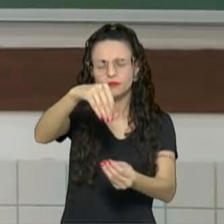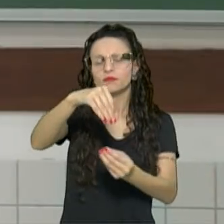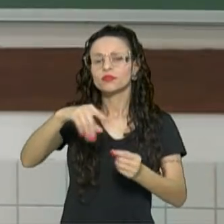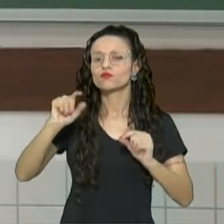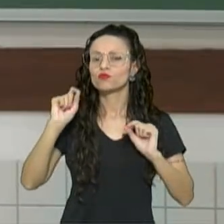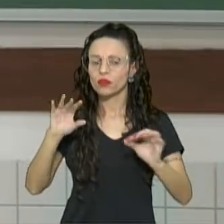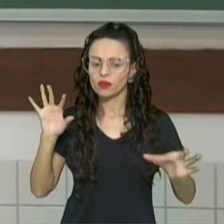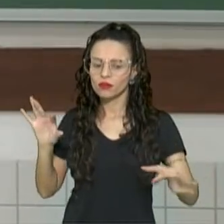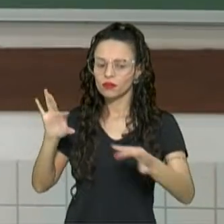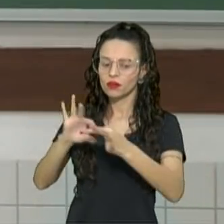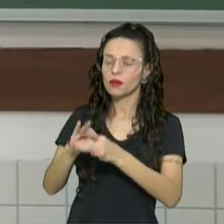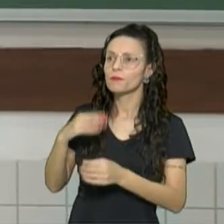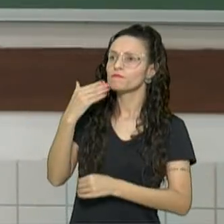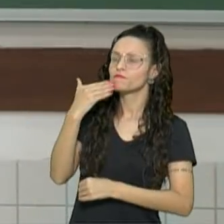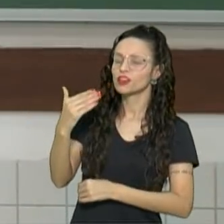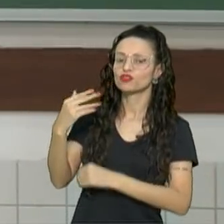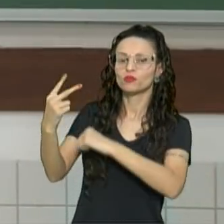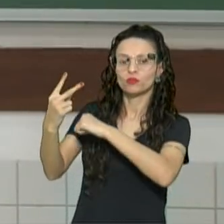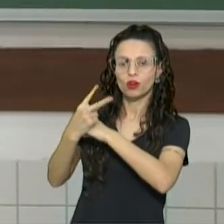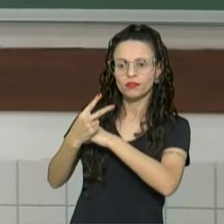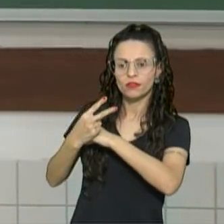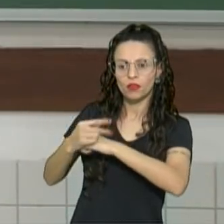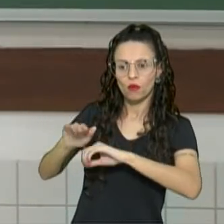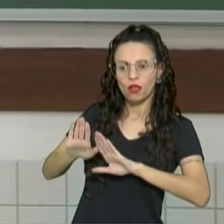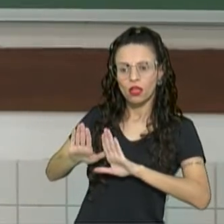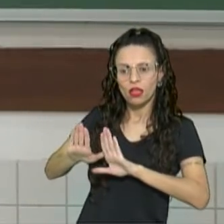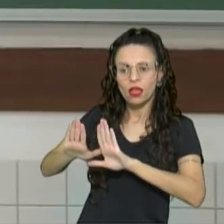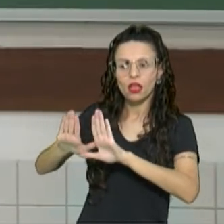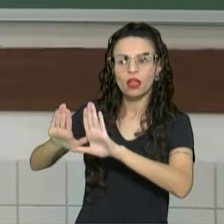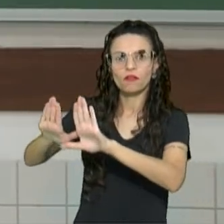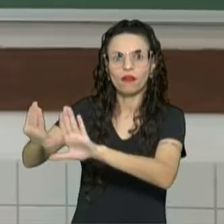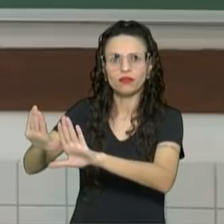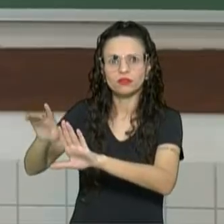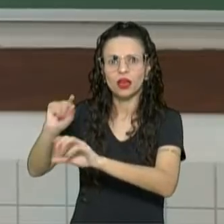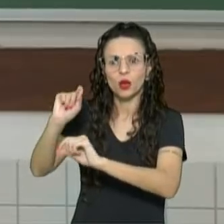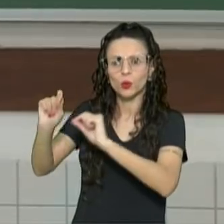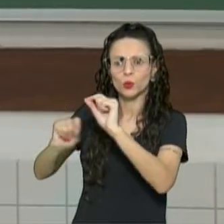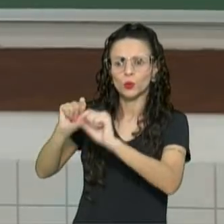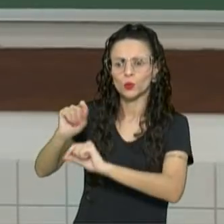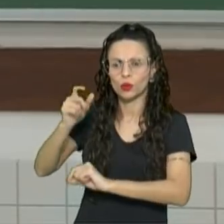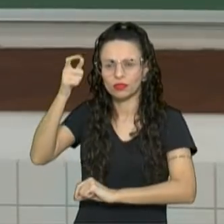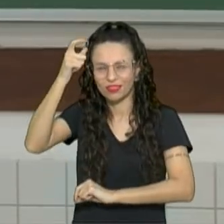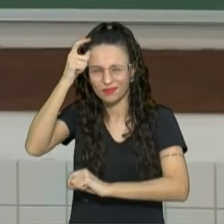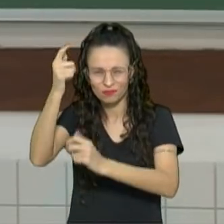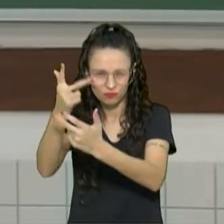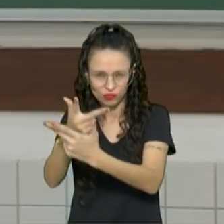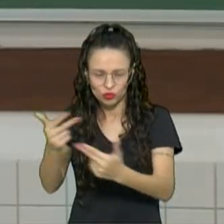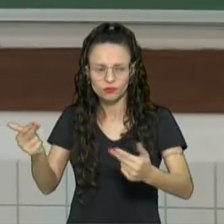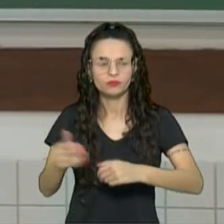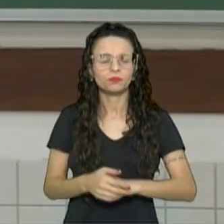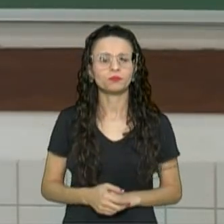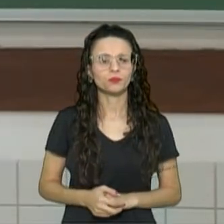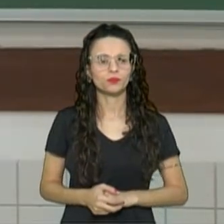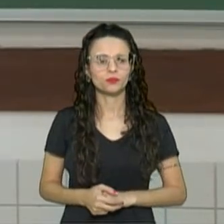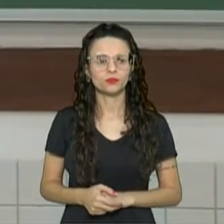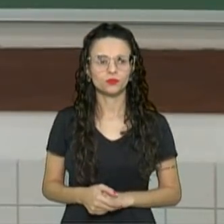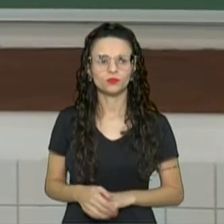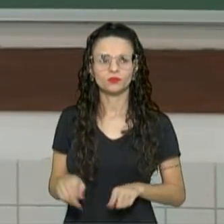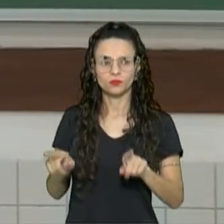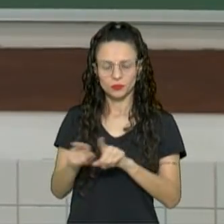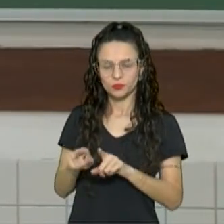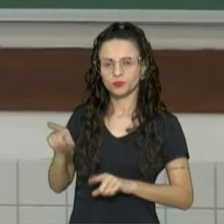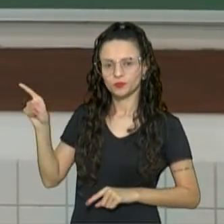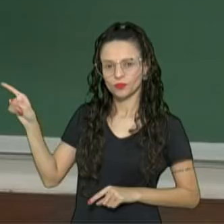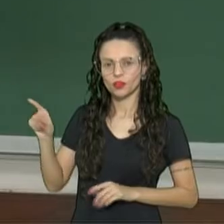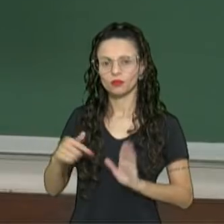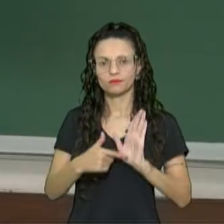uma forma de pedir proteção, para afastar esses seres demoníacos, né? Aqui do lado, né? Representando